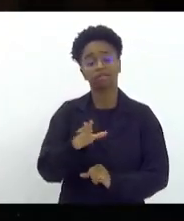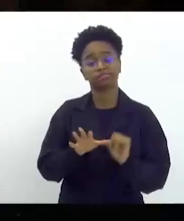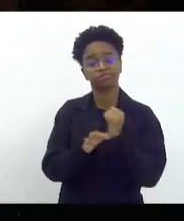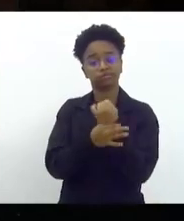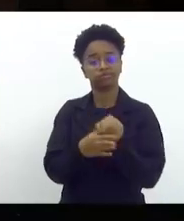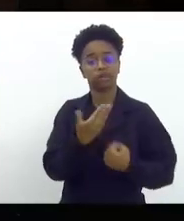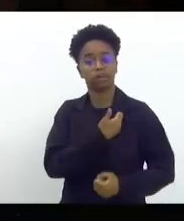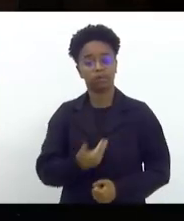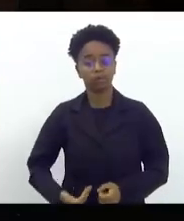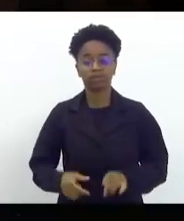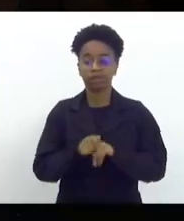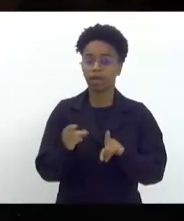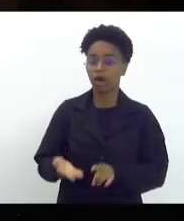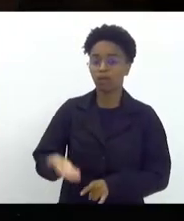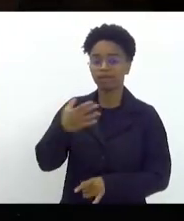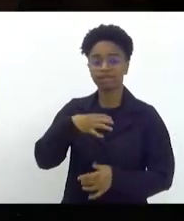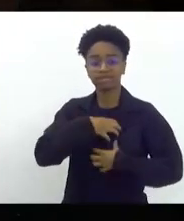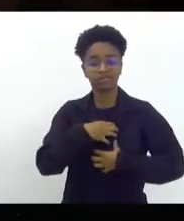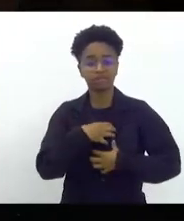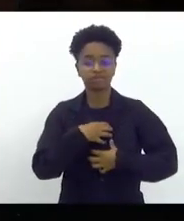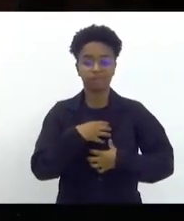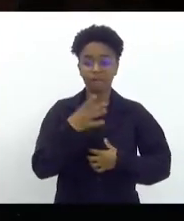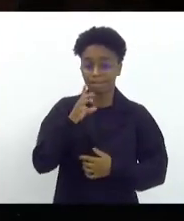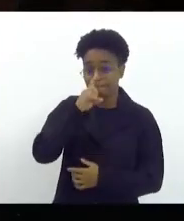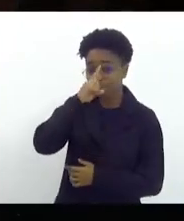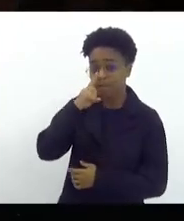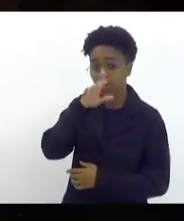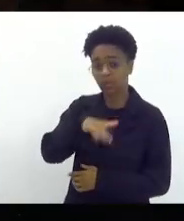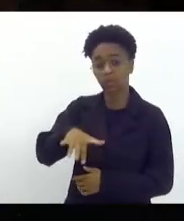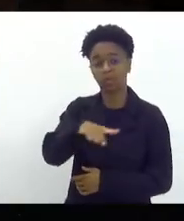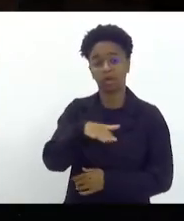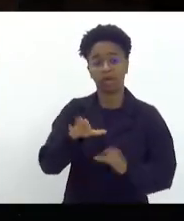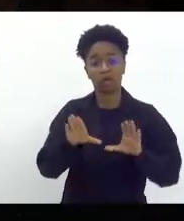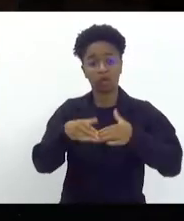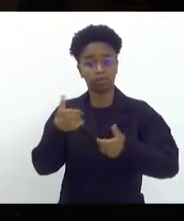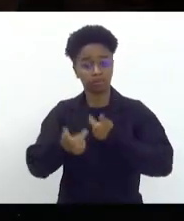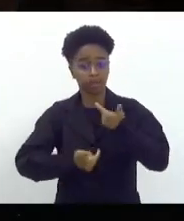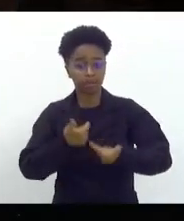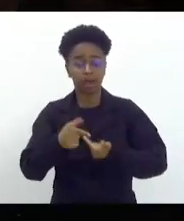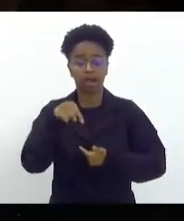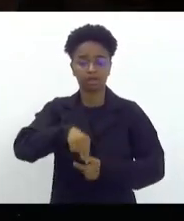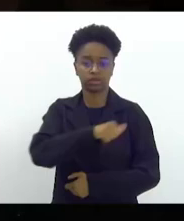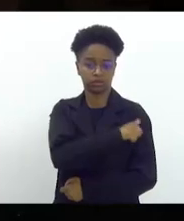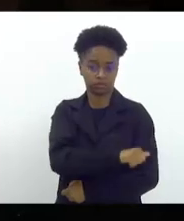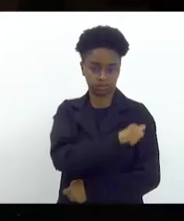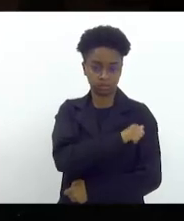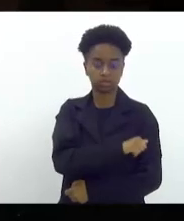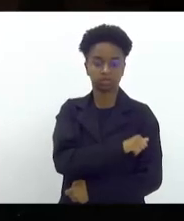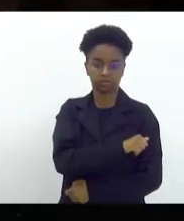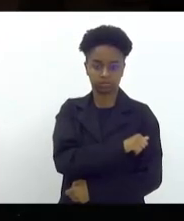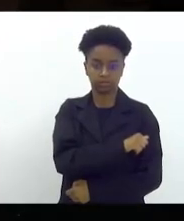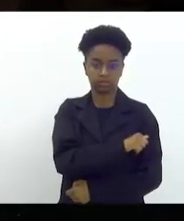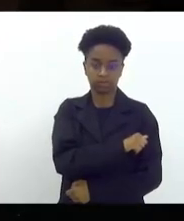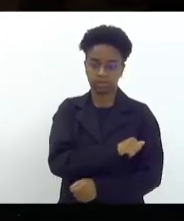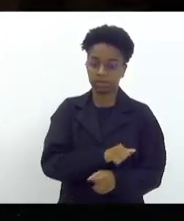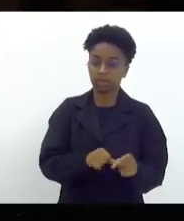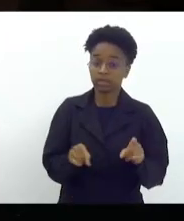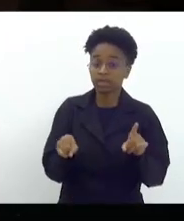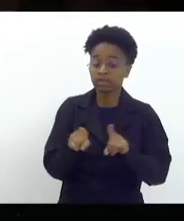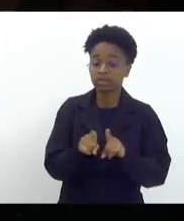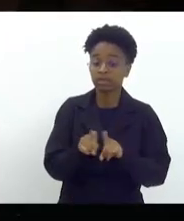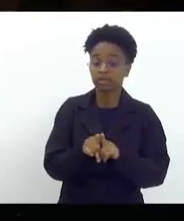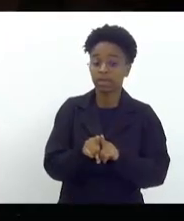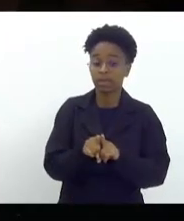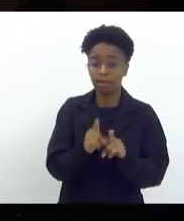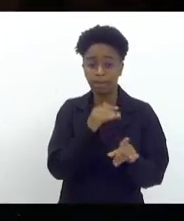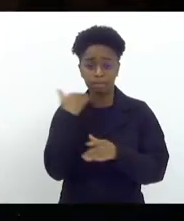o aumento da sensação de vulnerabilidade do conjunto da classe trabalhadora no estado do Rio de Janeiro e um